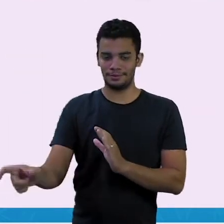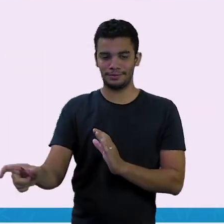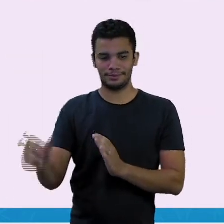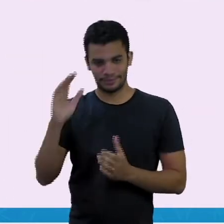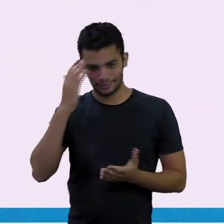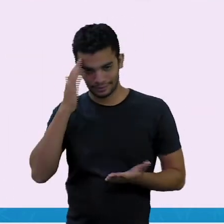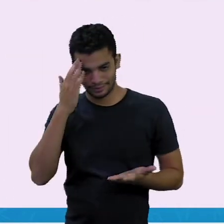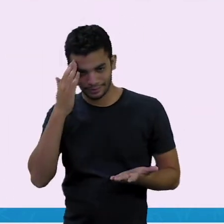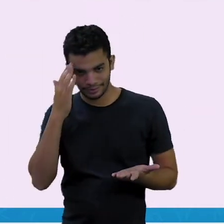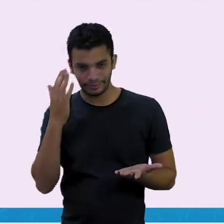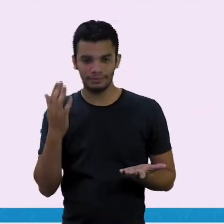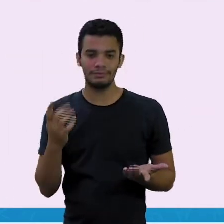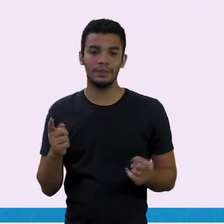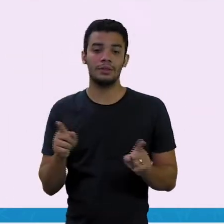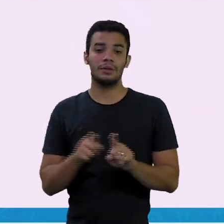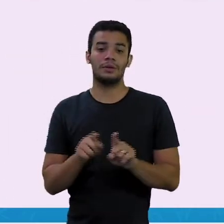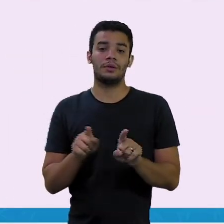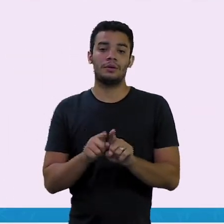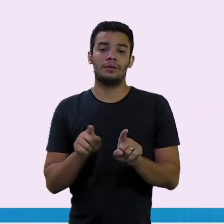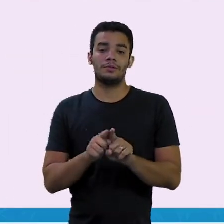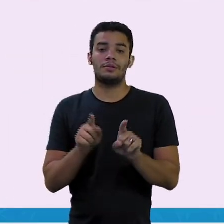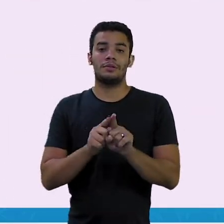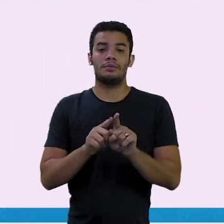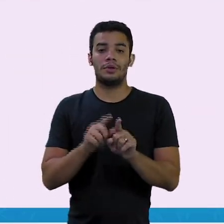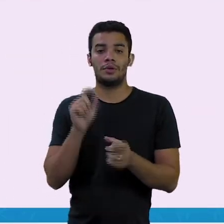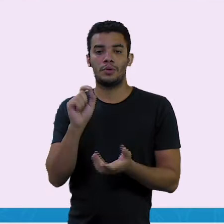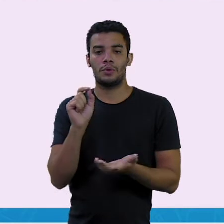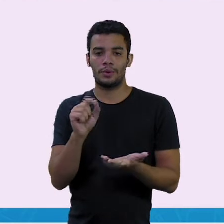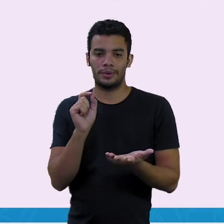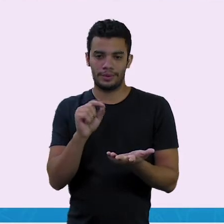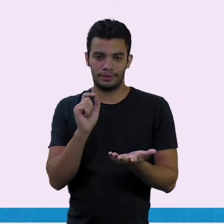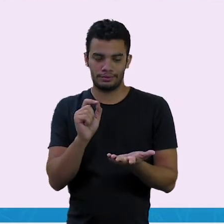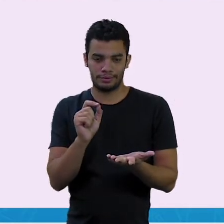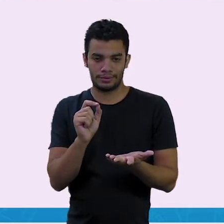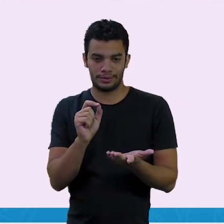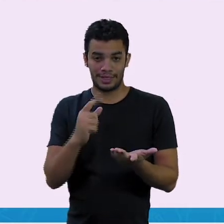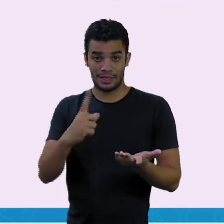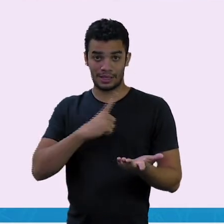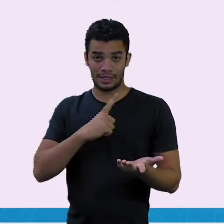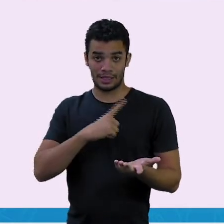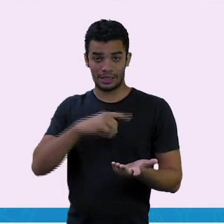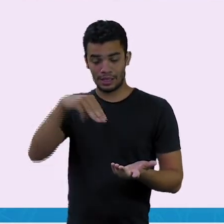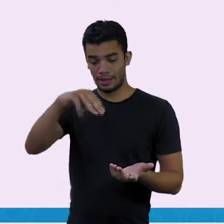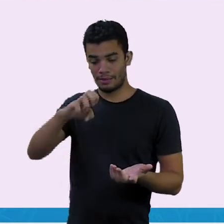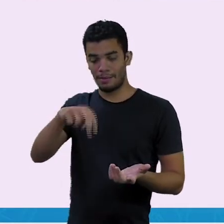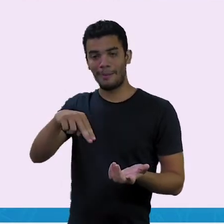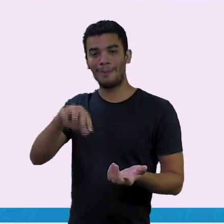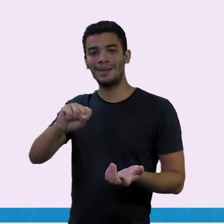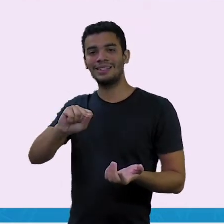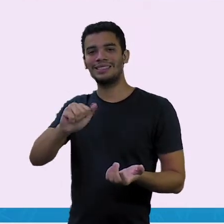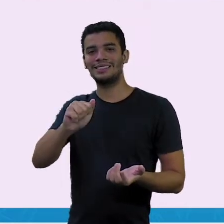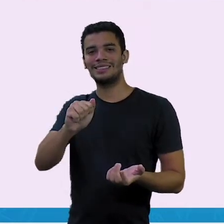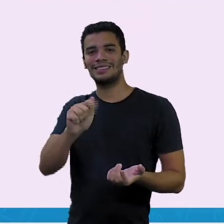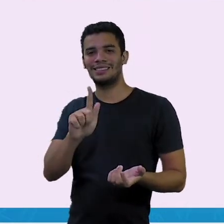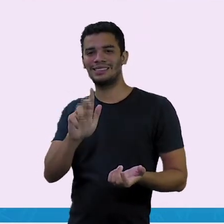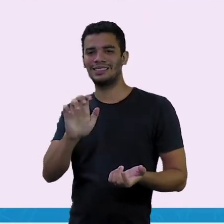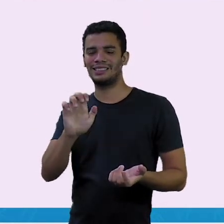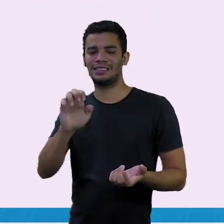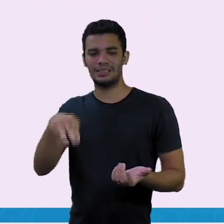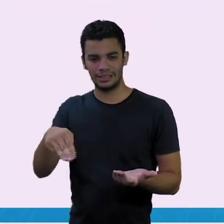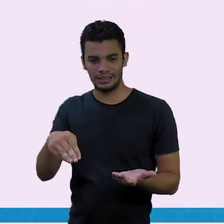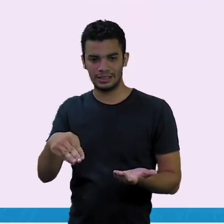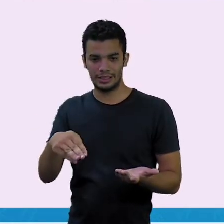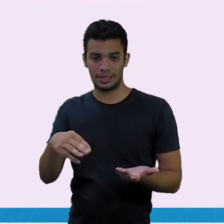bilhete. Percebe que esse bilhete está datado. É muito importante que o bilhete